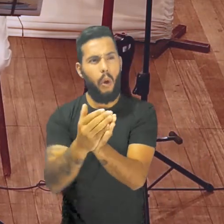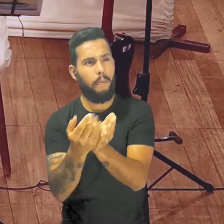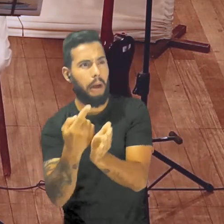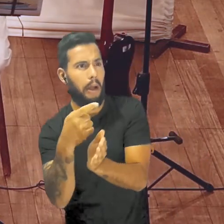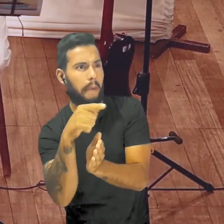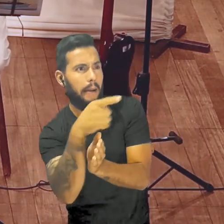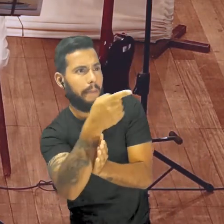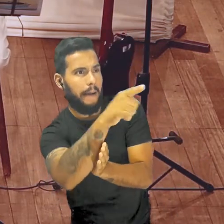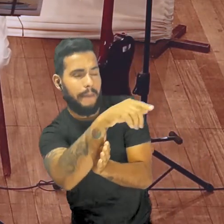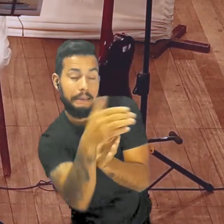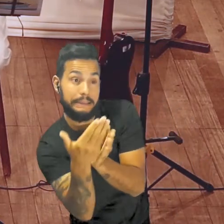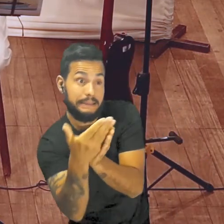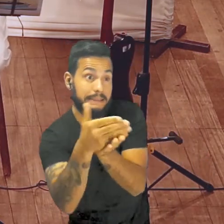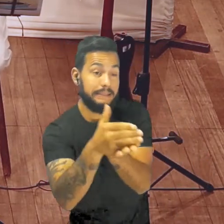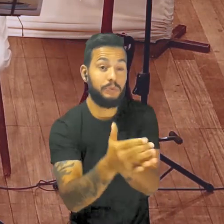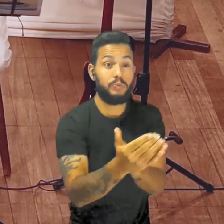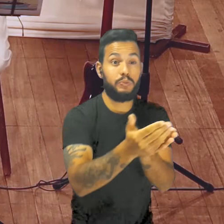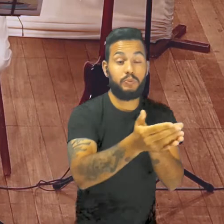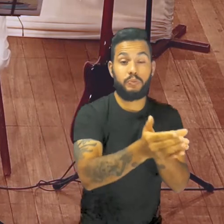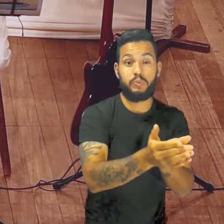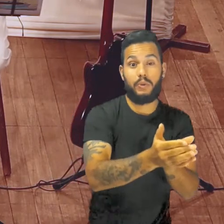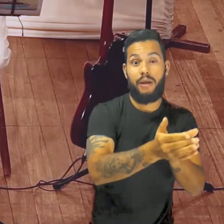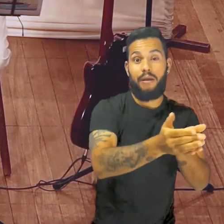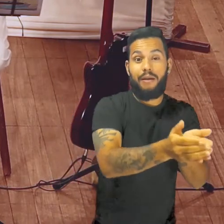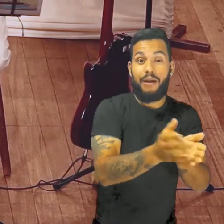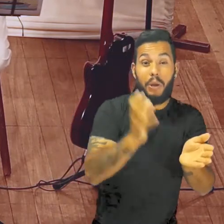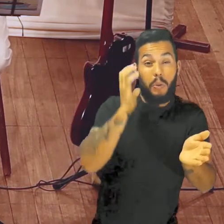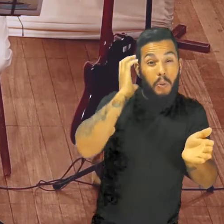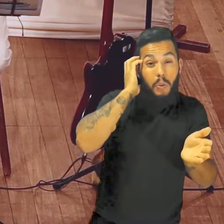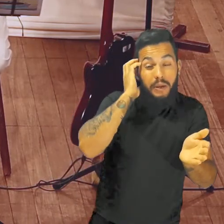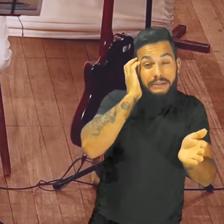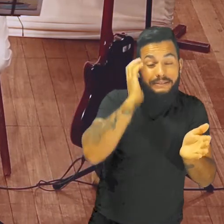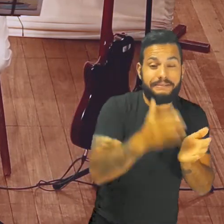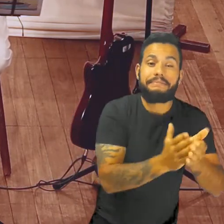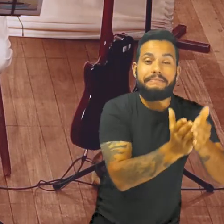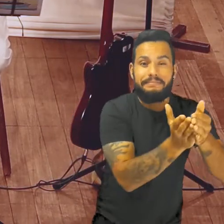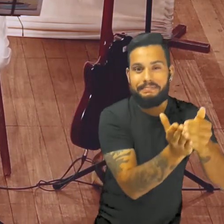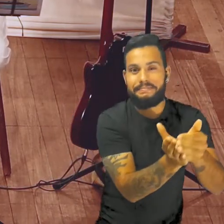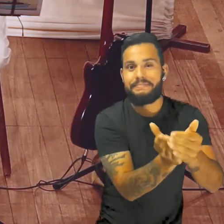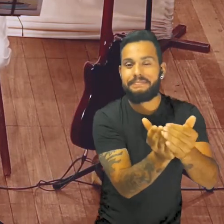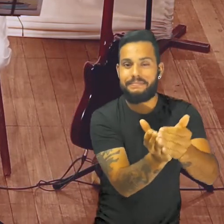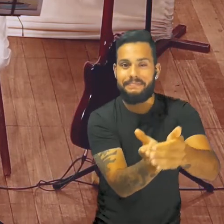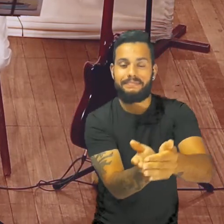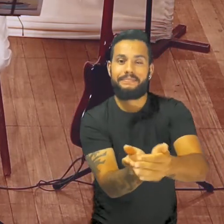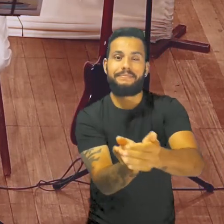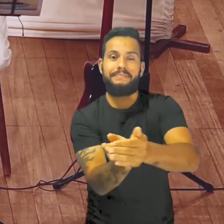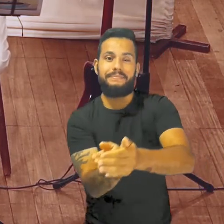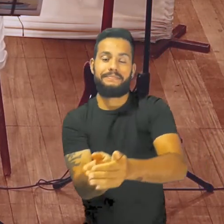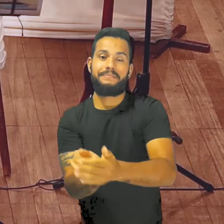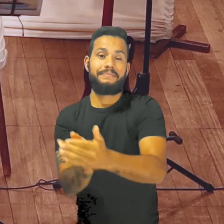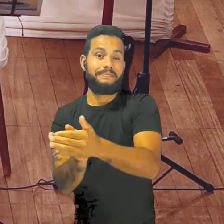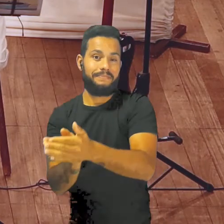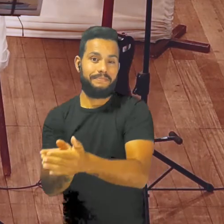timão, toca até o Tocantins. Este barquinho tá ali pro cerrado, é só um